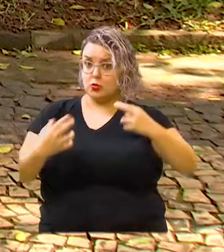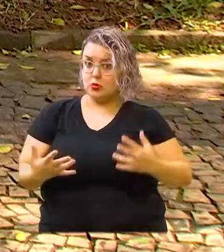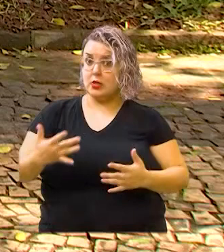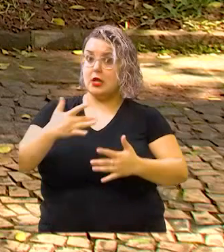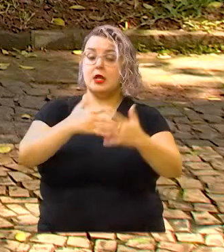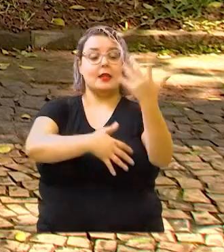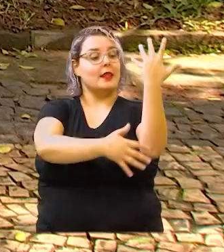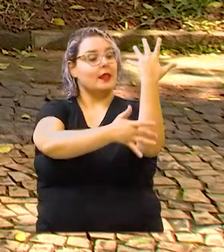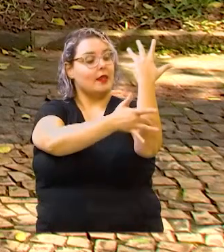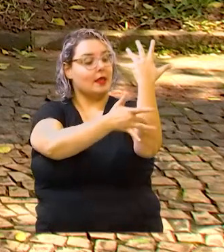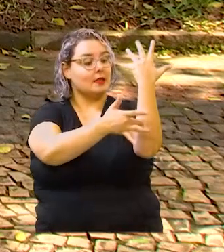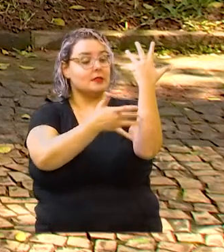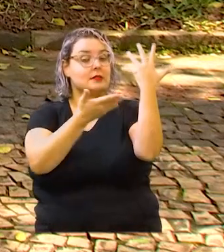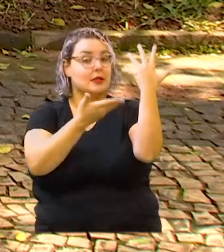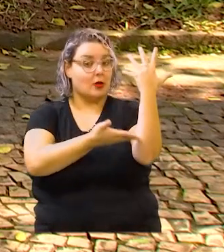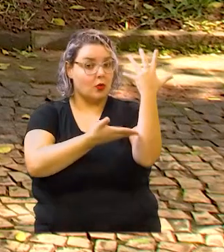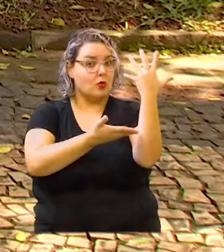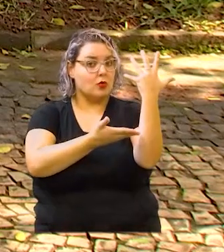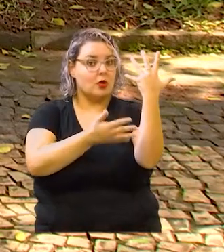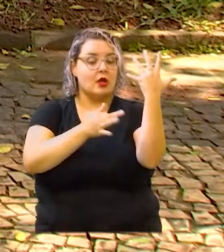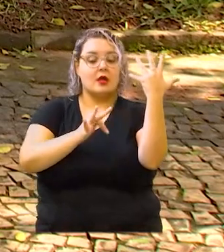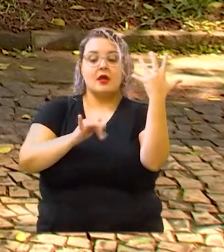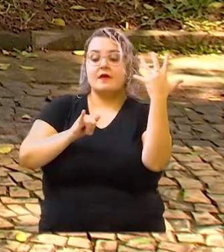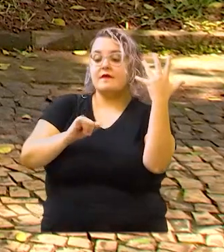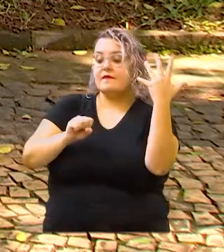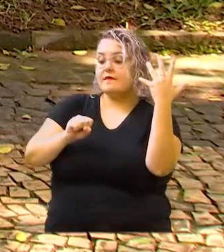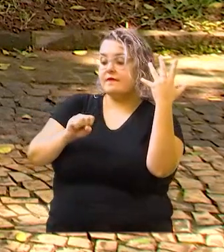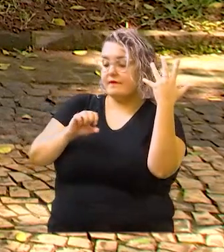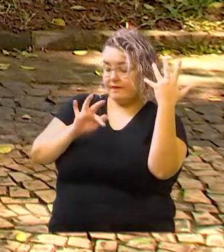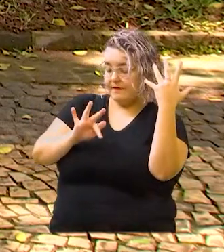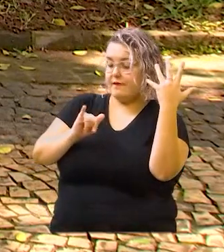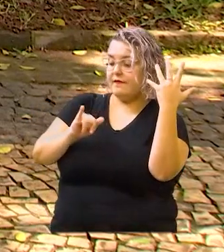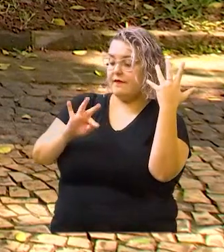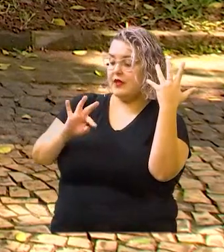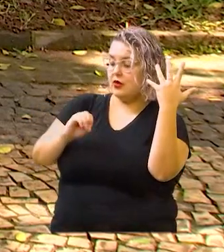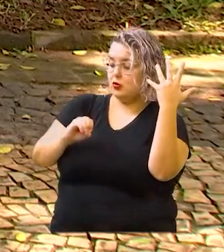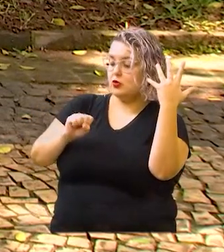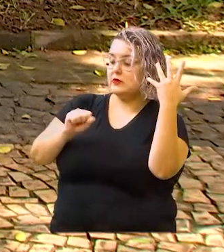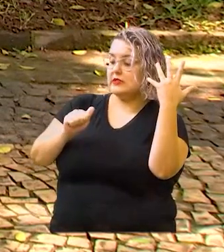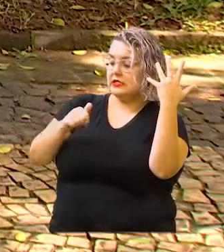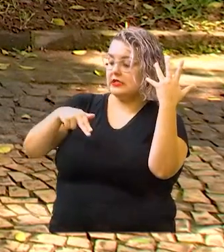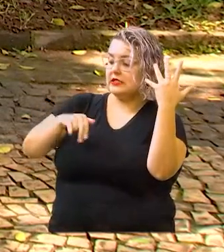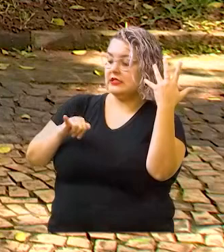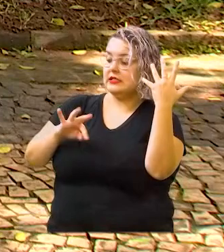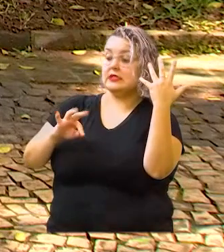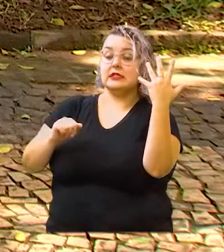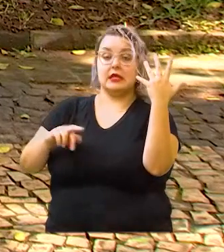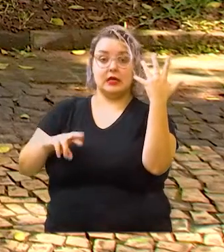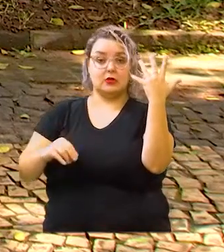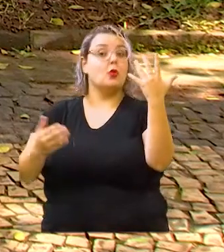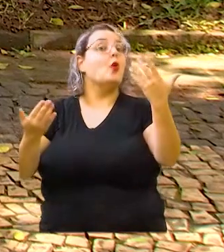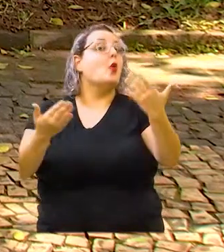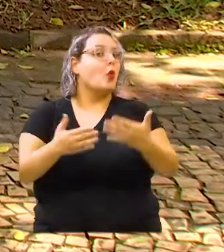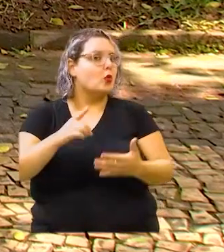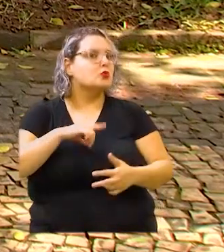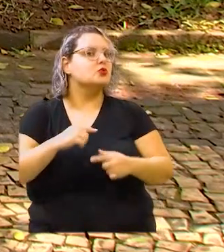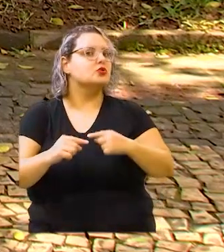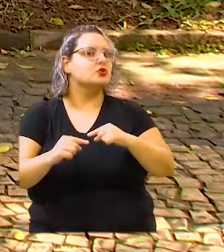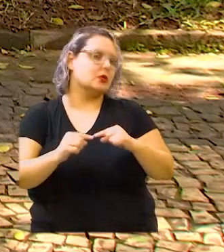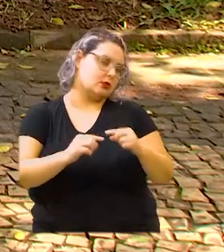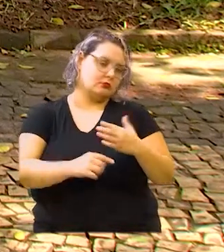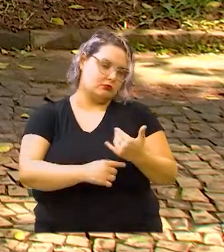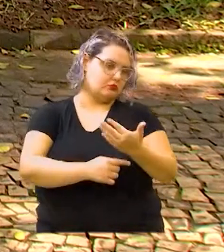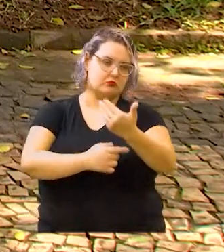vista da saúde delas, que a gente se fala fitossanitário, né? Então, hoje em dia existe tecnologia